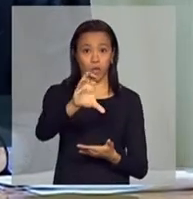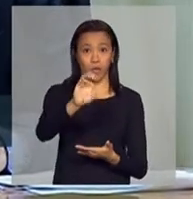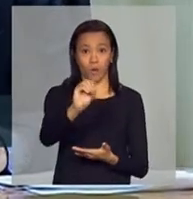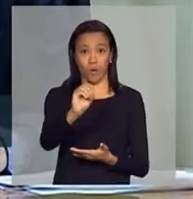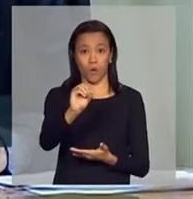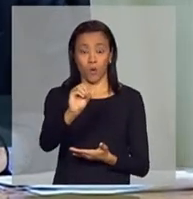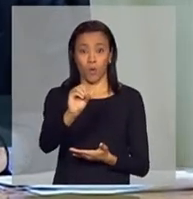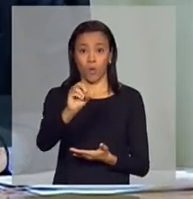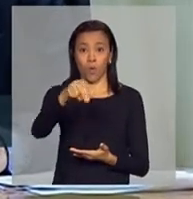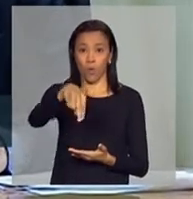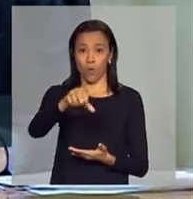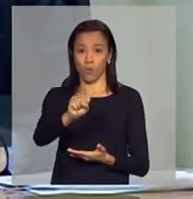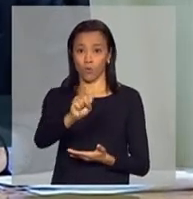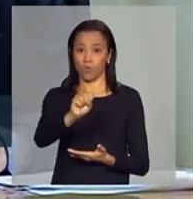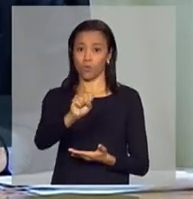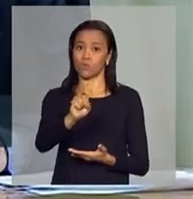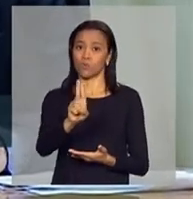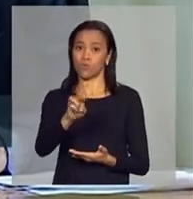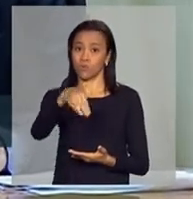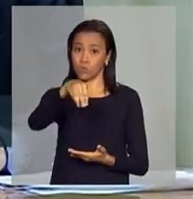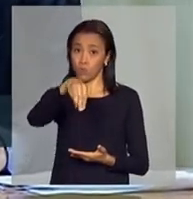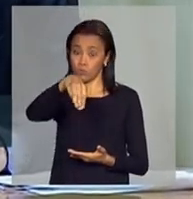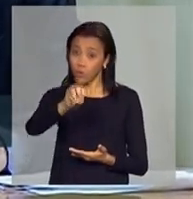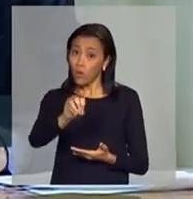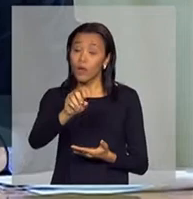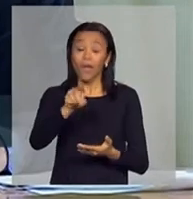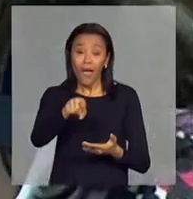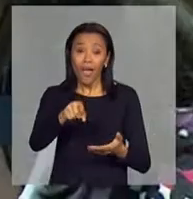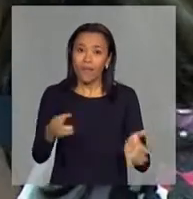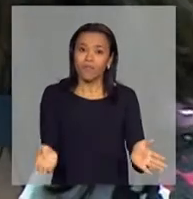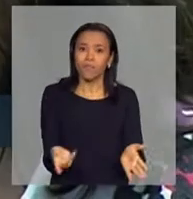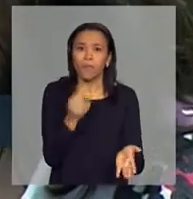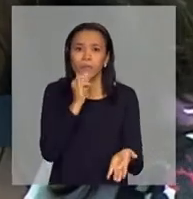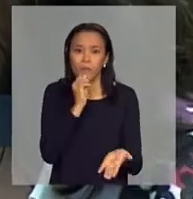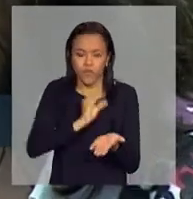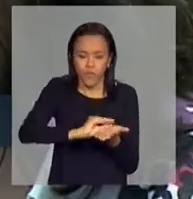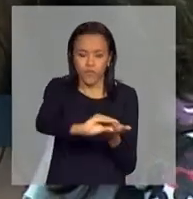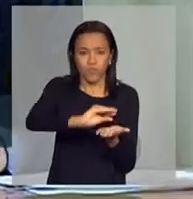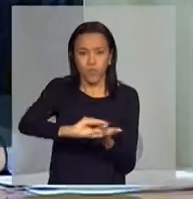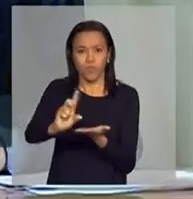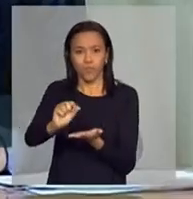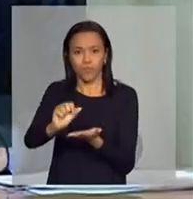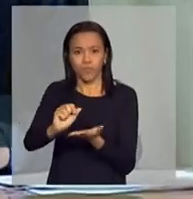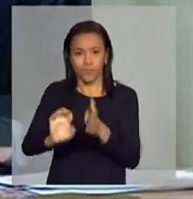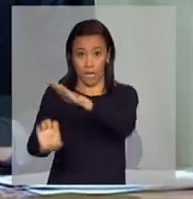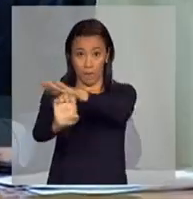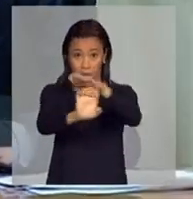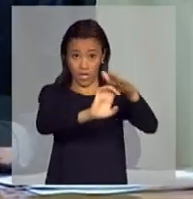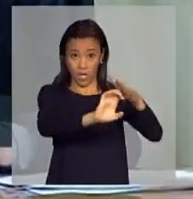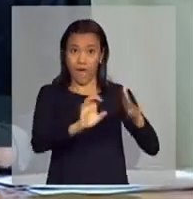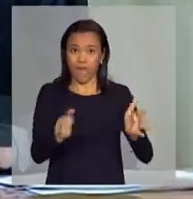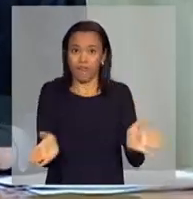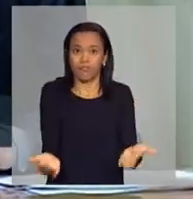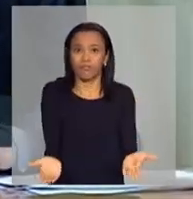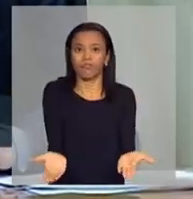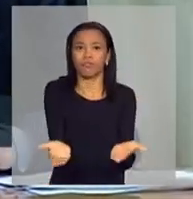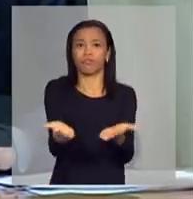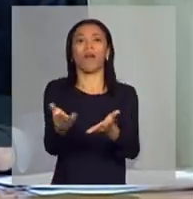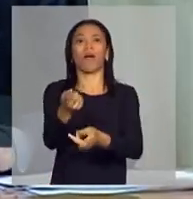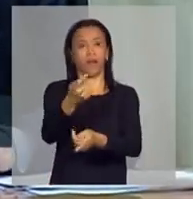tem que se recuperar a partir do dinamismo dos investimentos o investimento a dinamizar o restante da economia